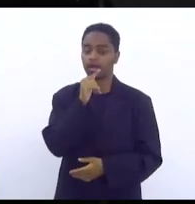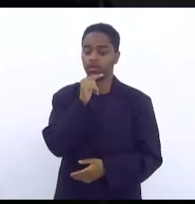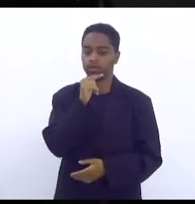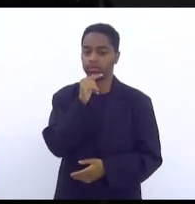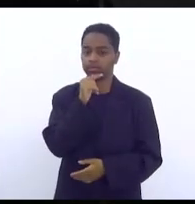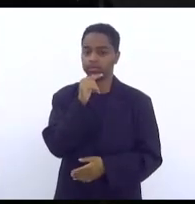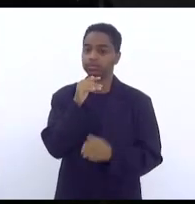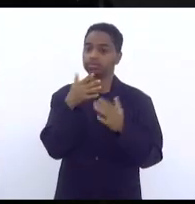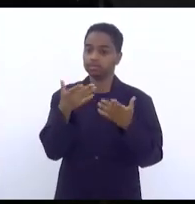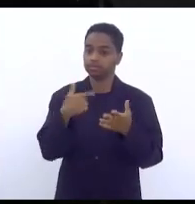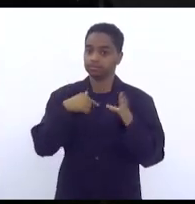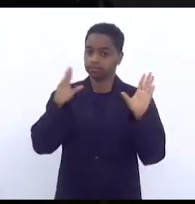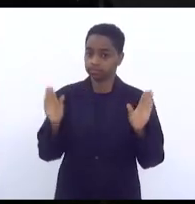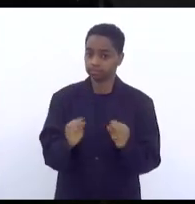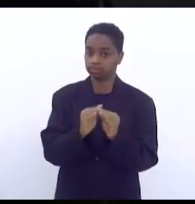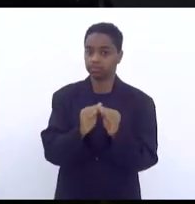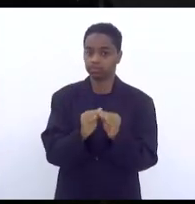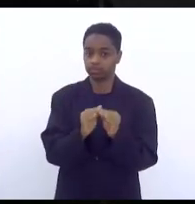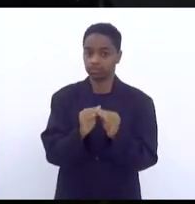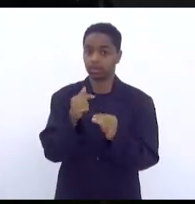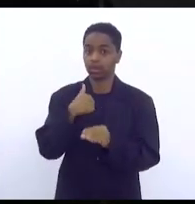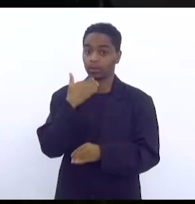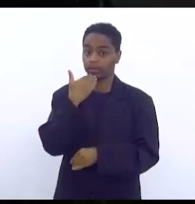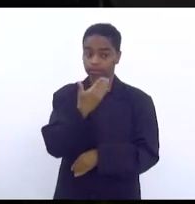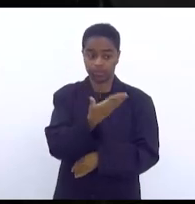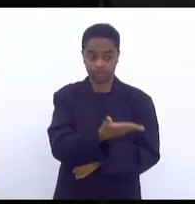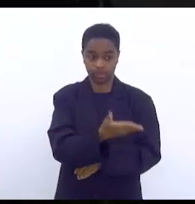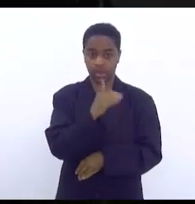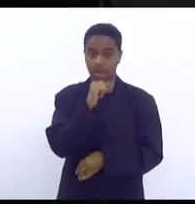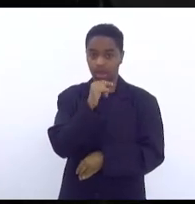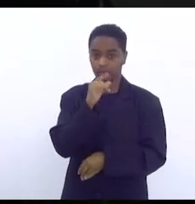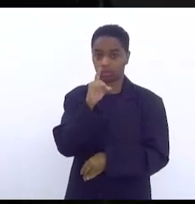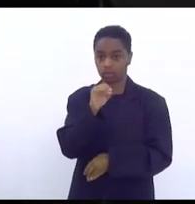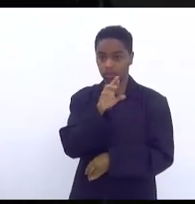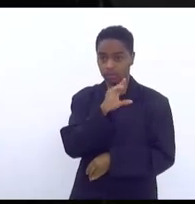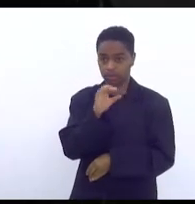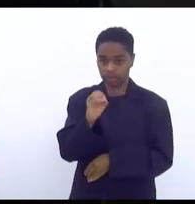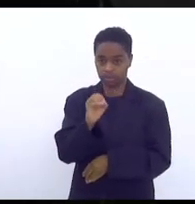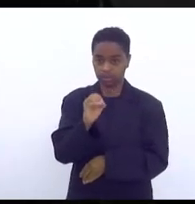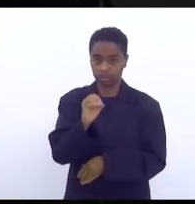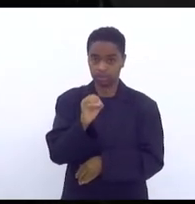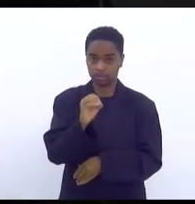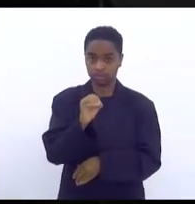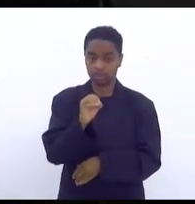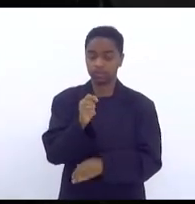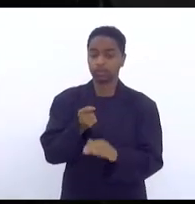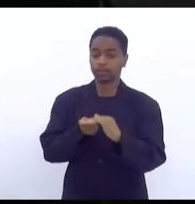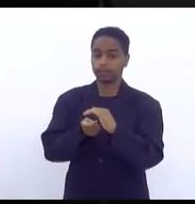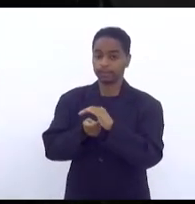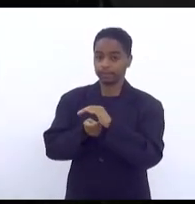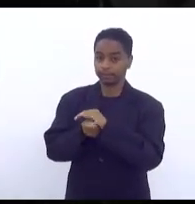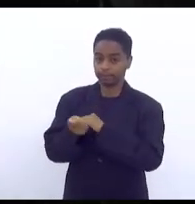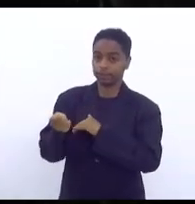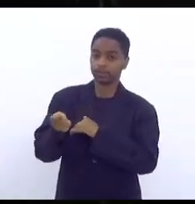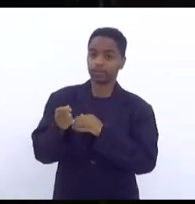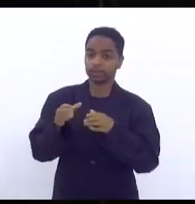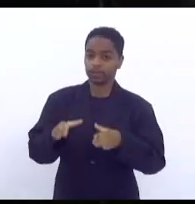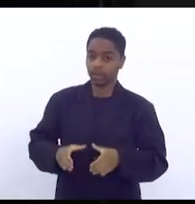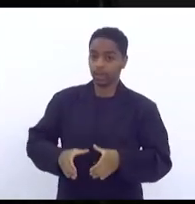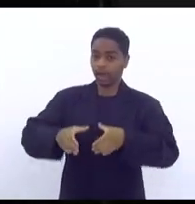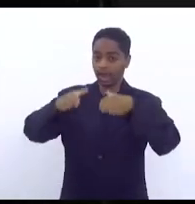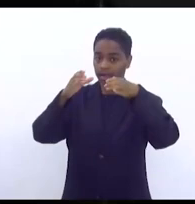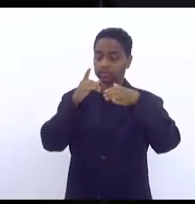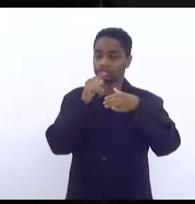então para concluir peço águas dos rios que Invista nos navios nas